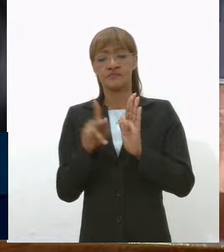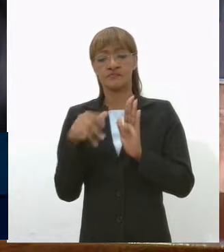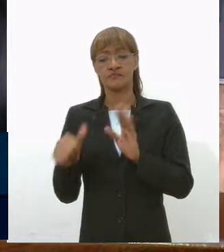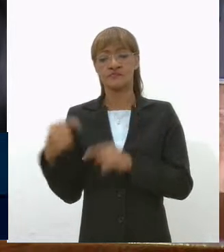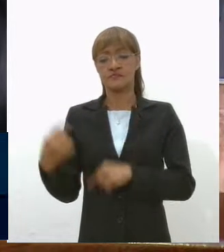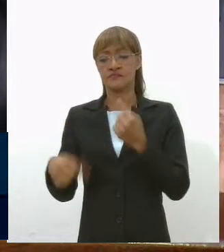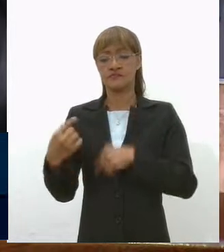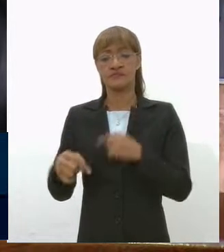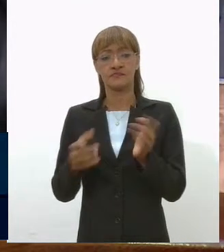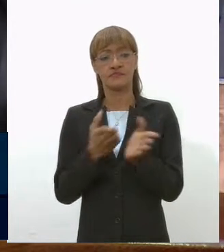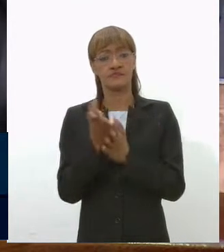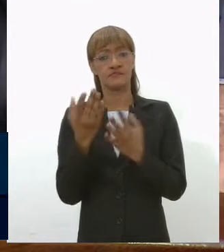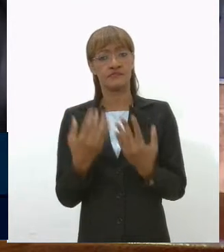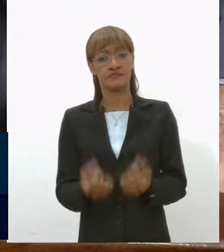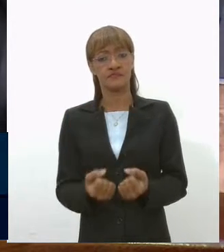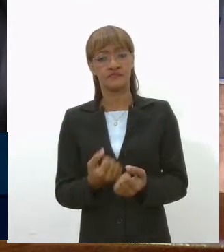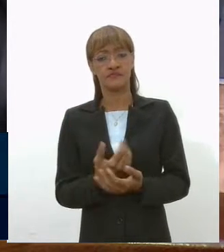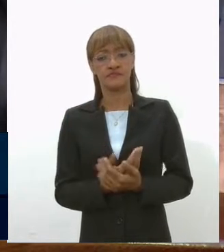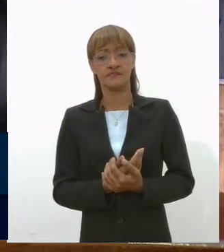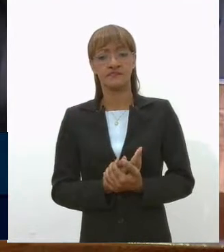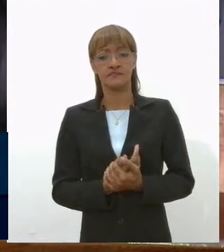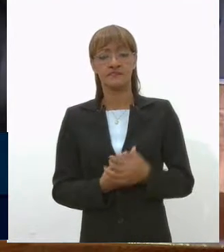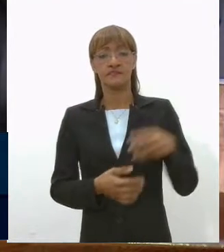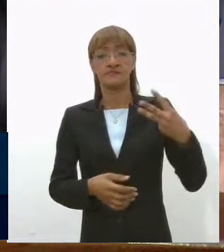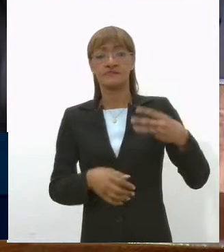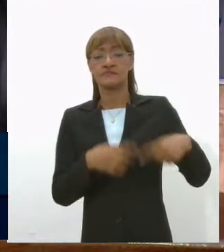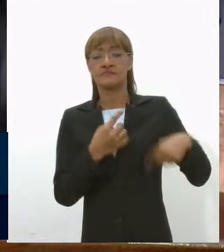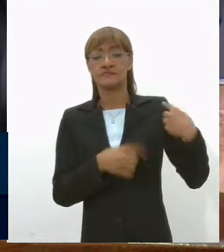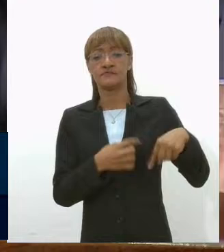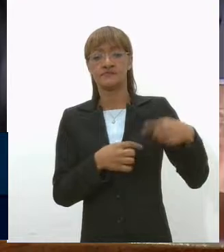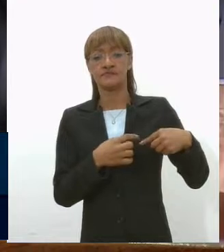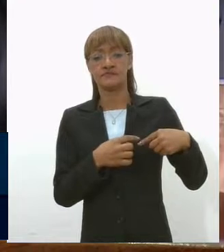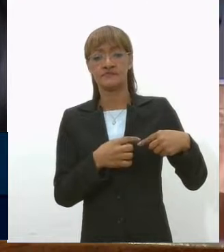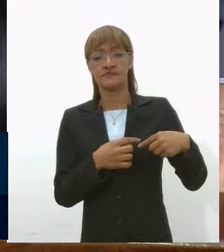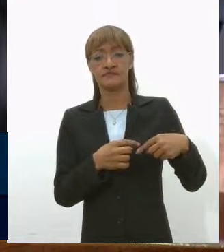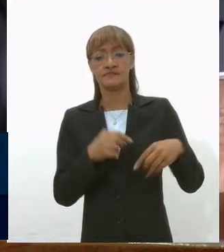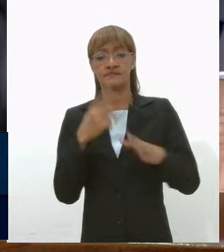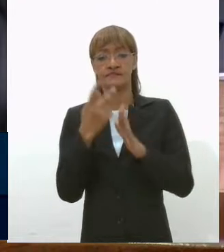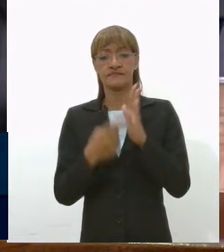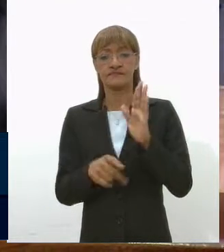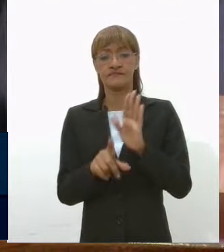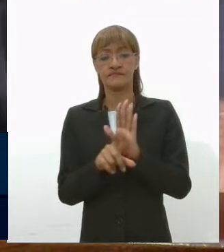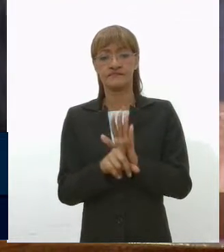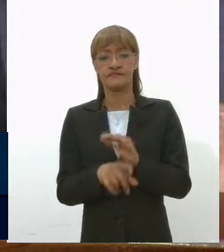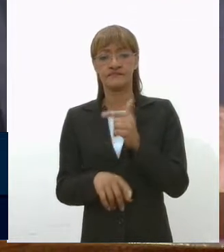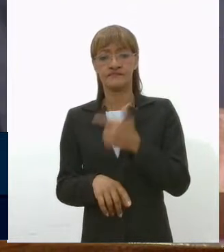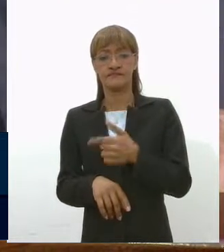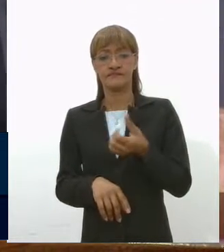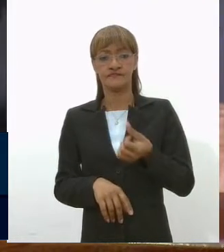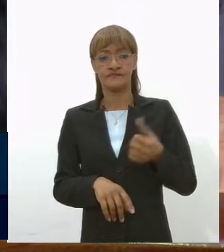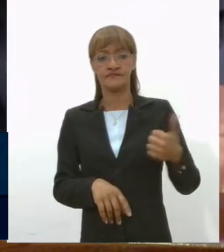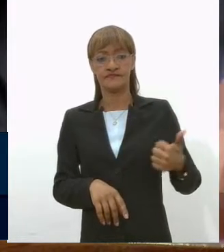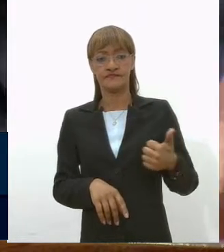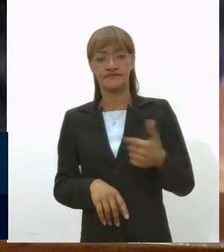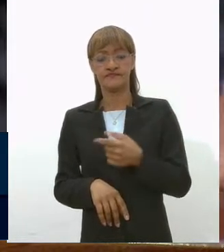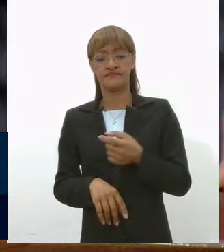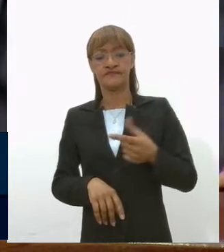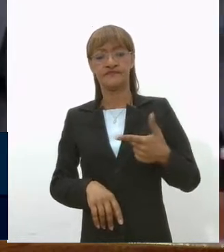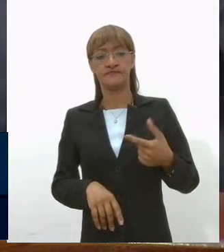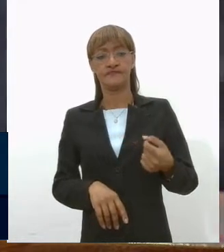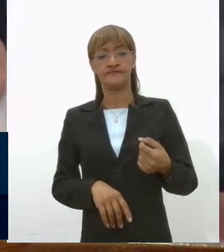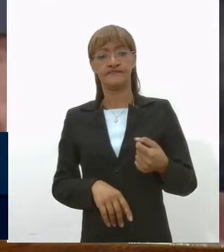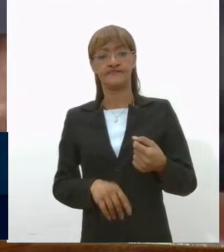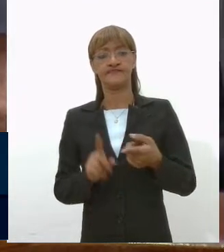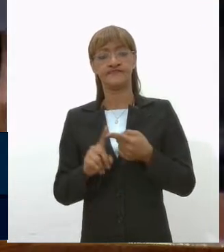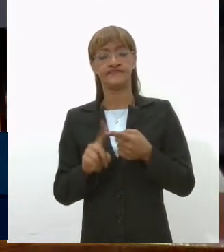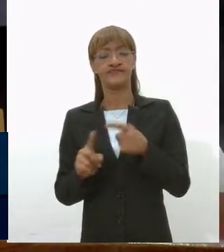por unanimidade, em terceira discussão, os projetos de lei número 261/2020 e